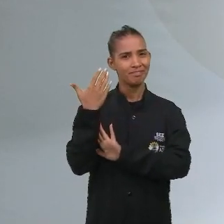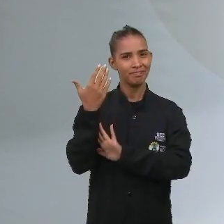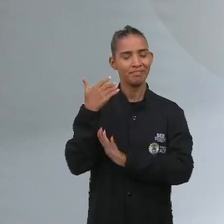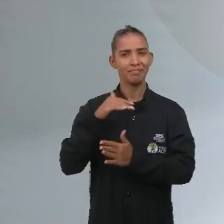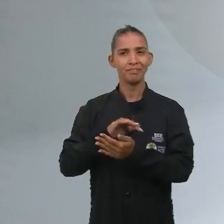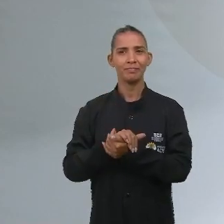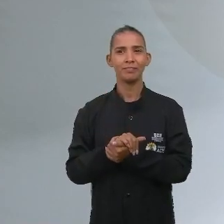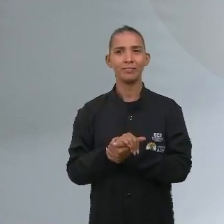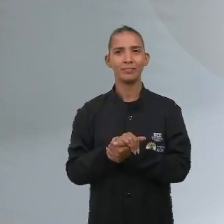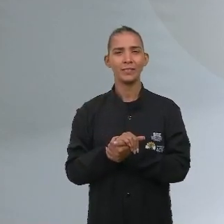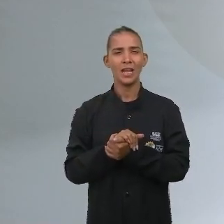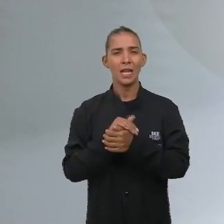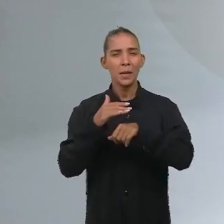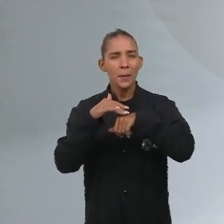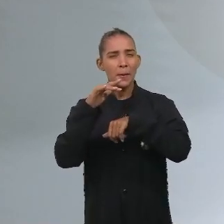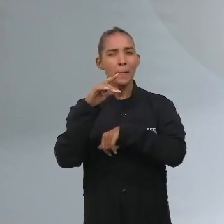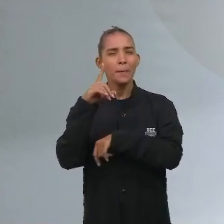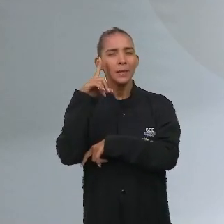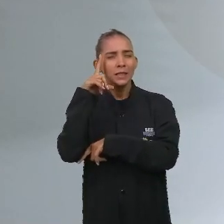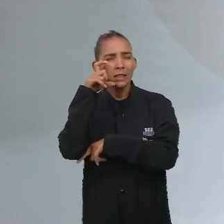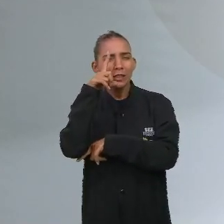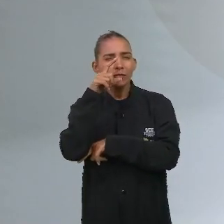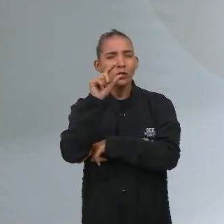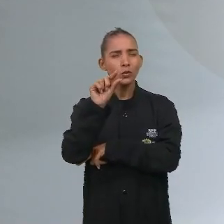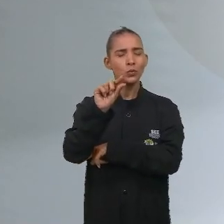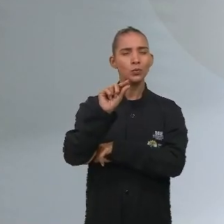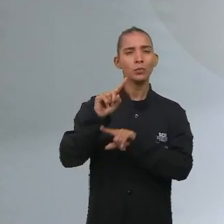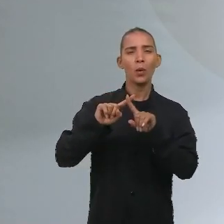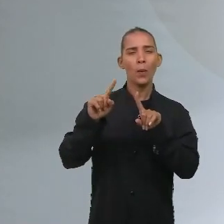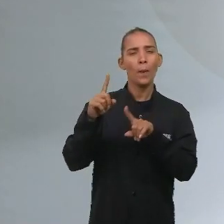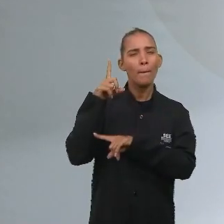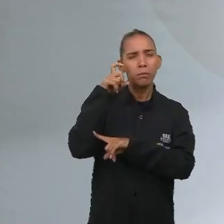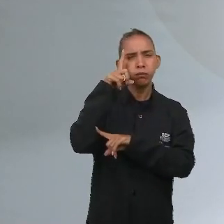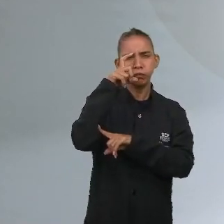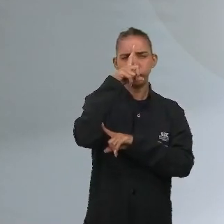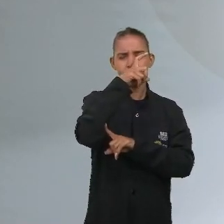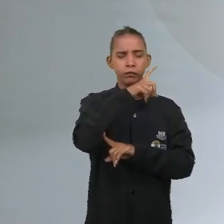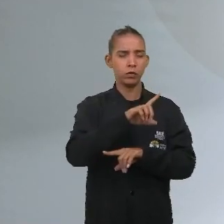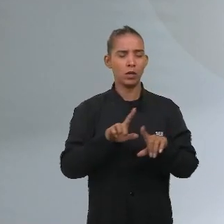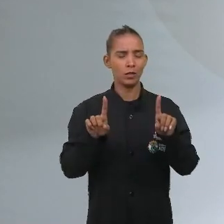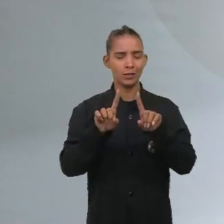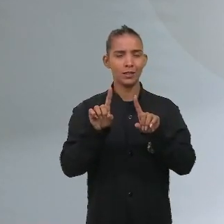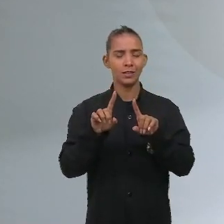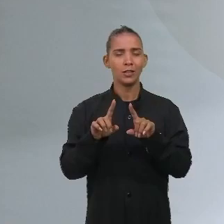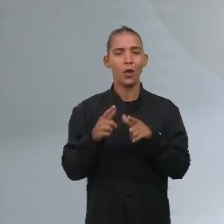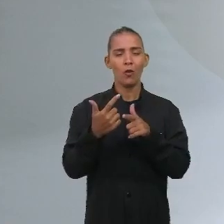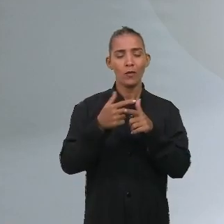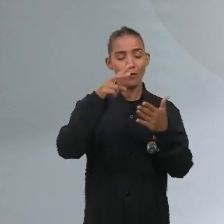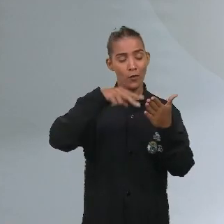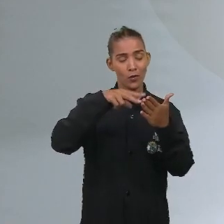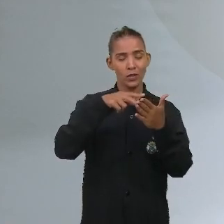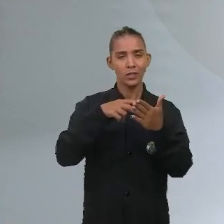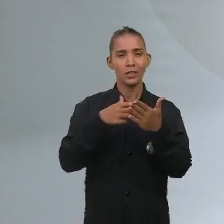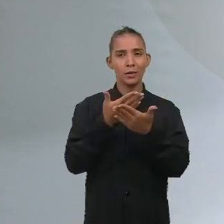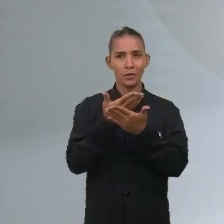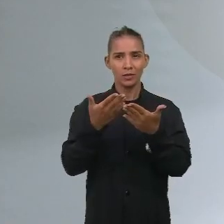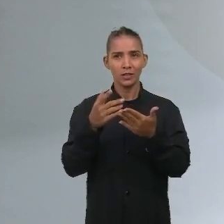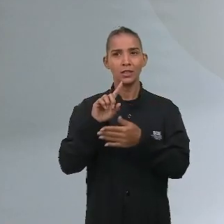Eu diria que só um pouquinho mais difícil, mas não tão mais difícil assim. Eu vou ler o problema com cuidado e depois nós vamos discutir o que é que